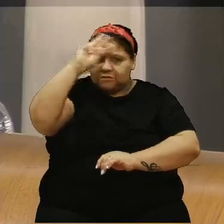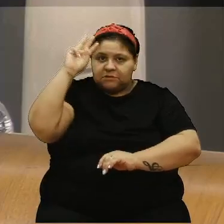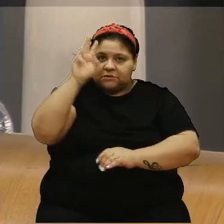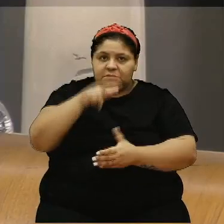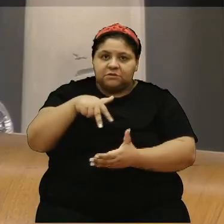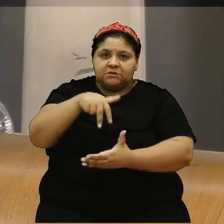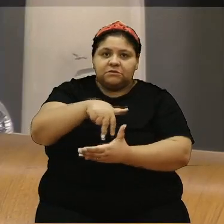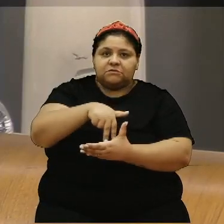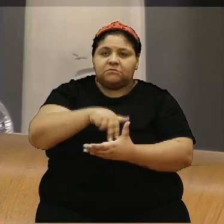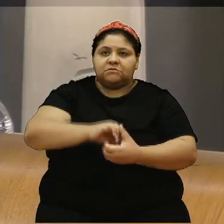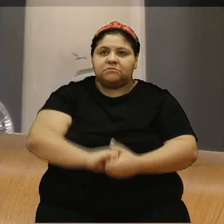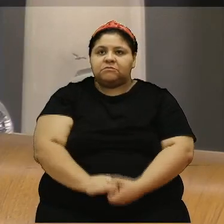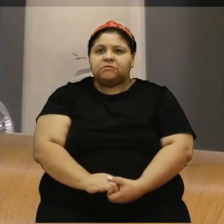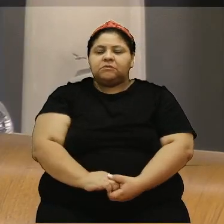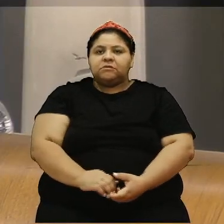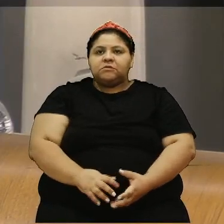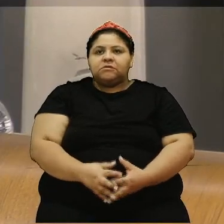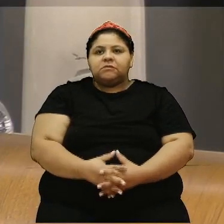da tribuna.